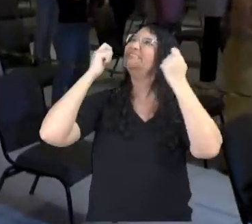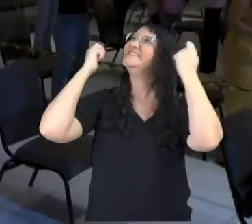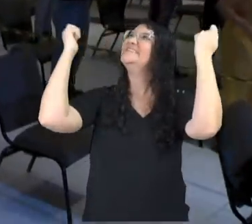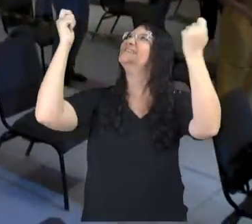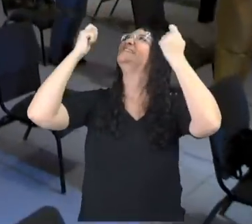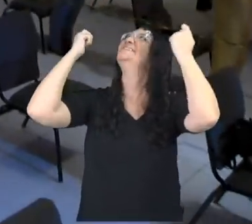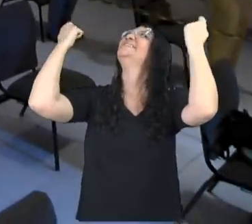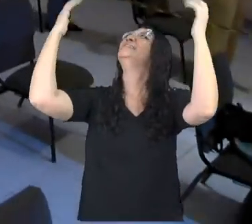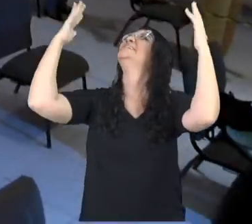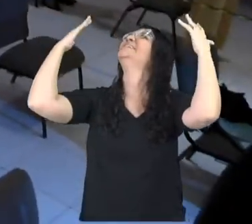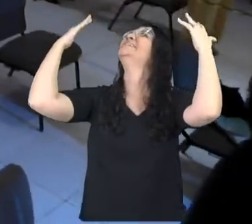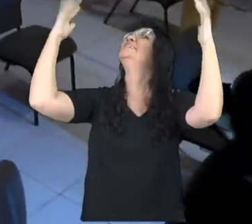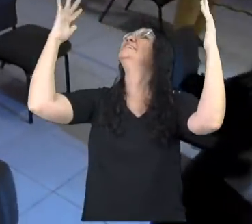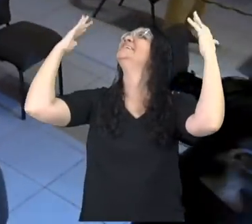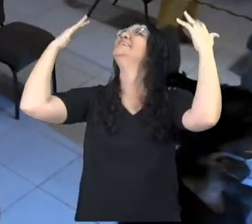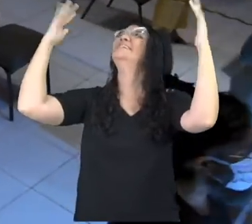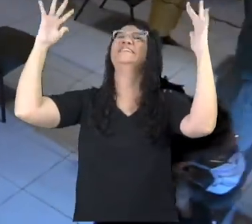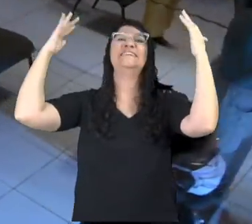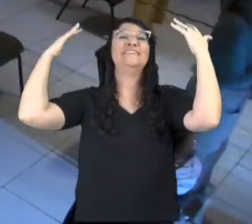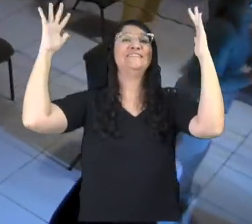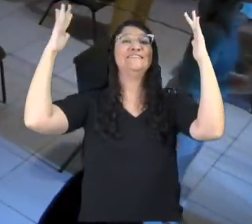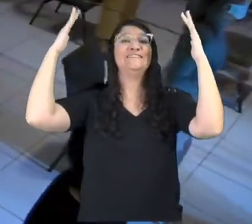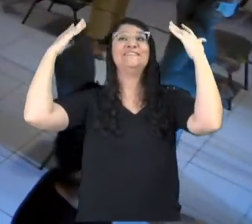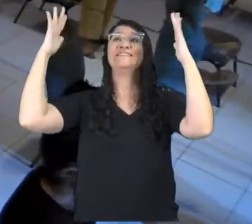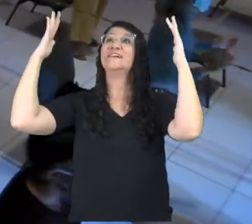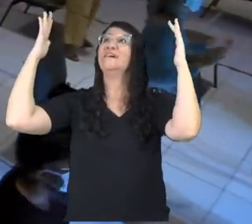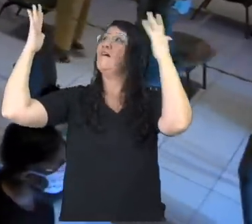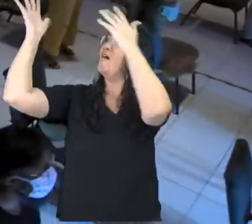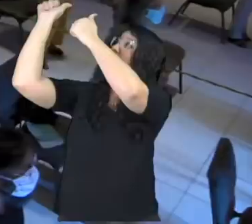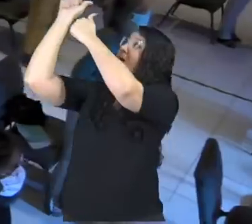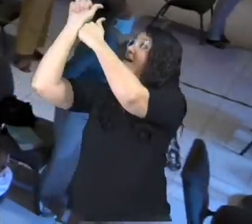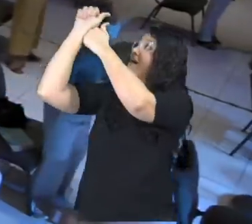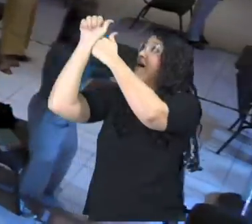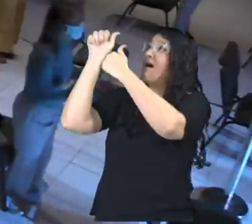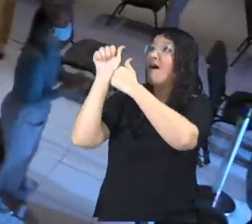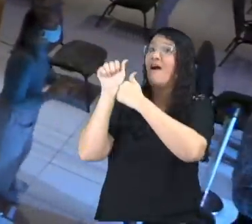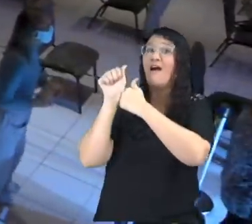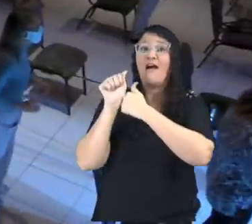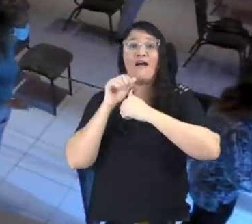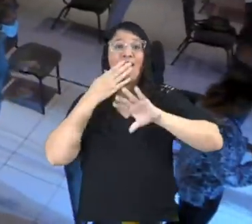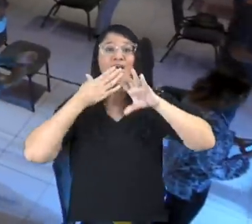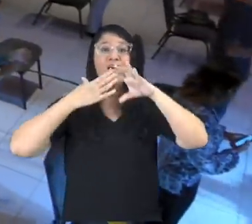Aleluia. Os anjos